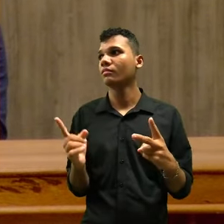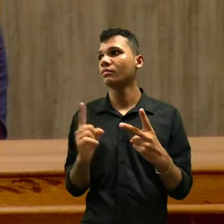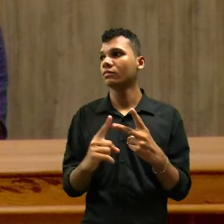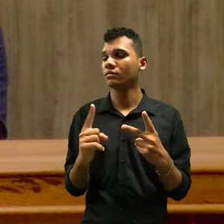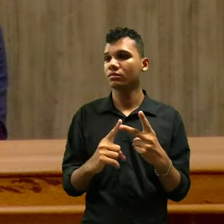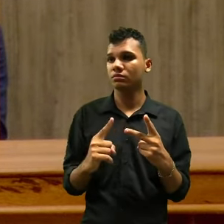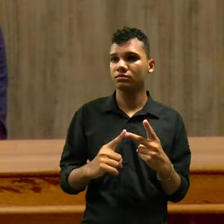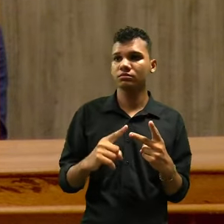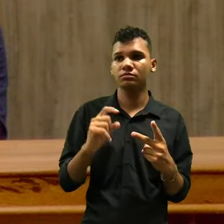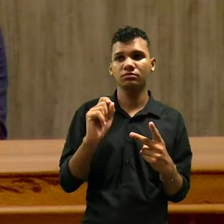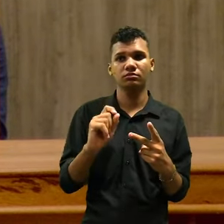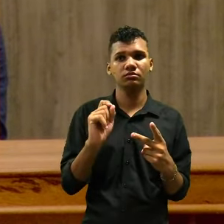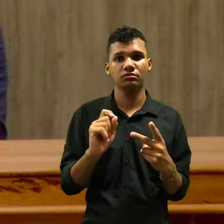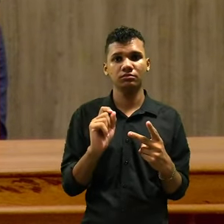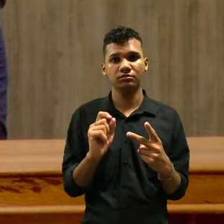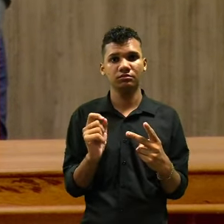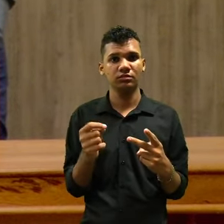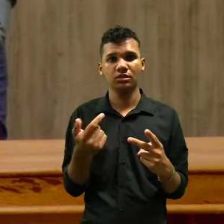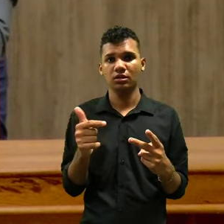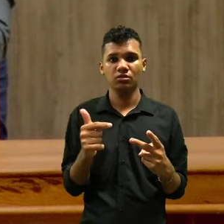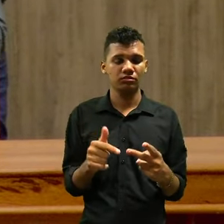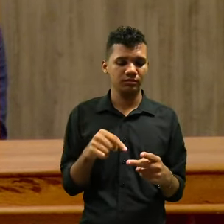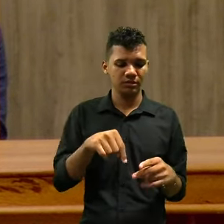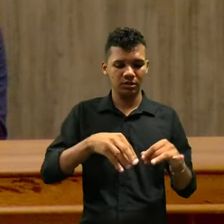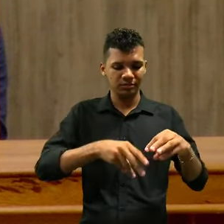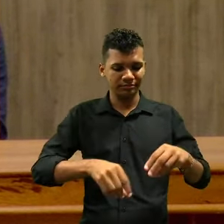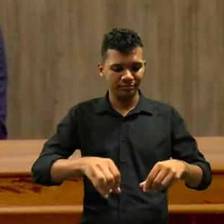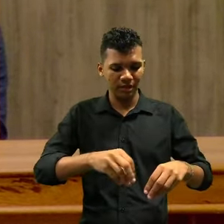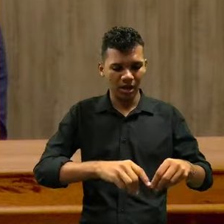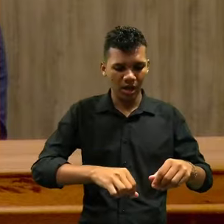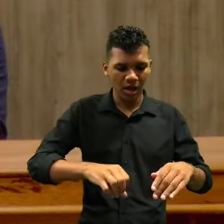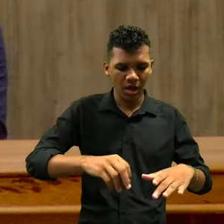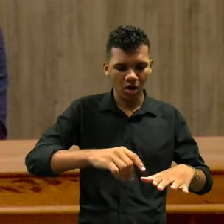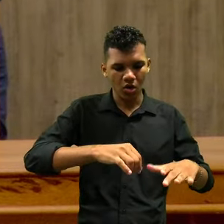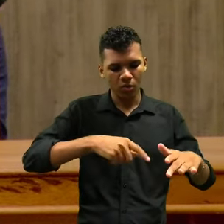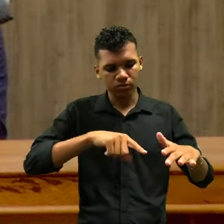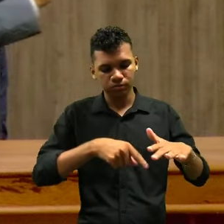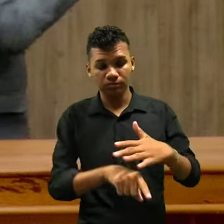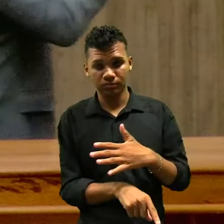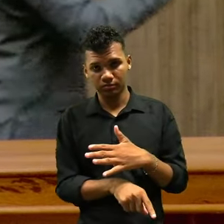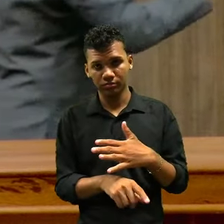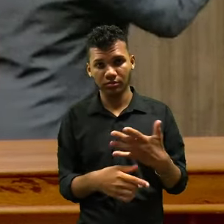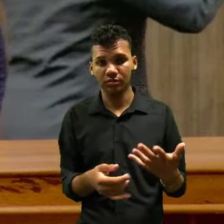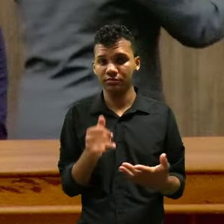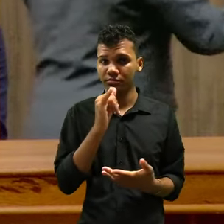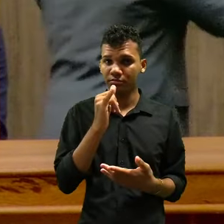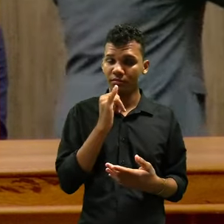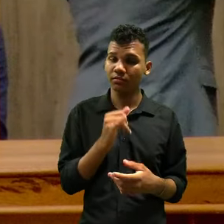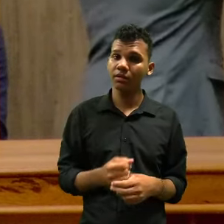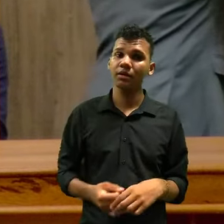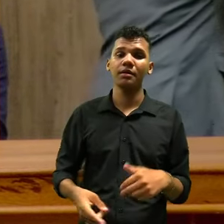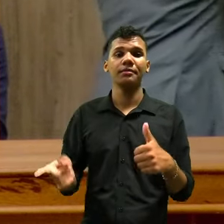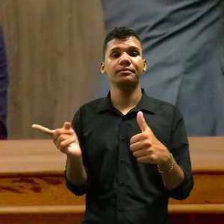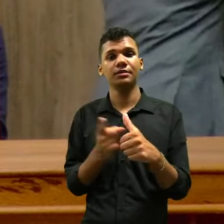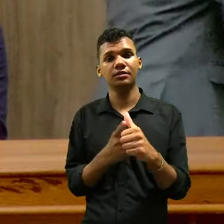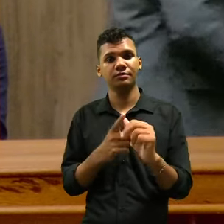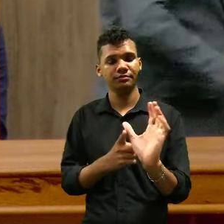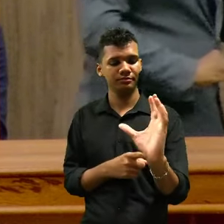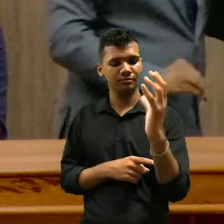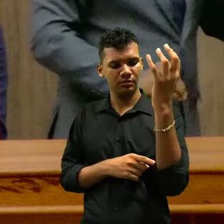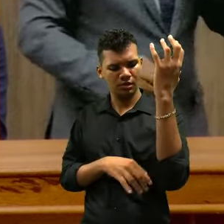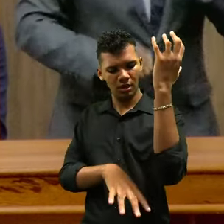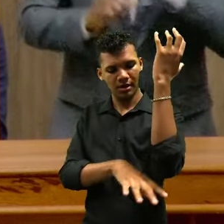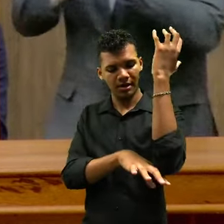Terra Funda qual é a primeira coisa que vai ter aqui a raiz vai ser